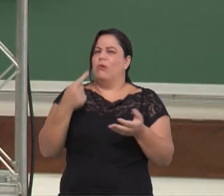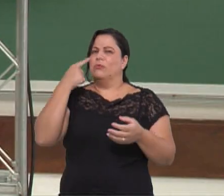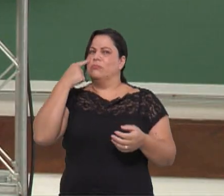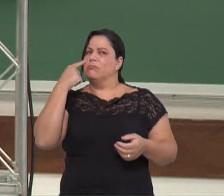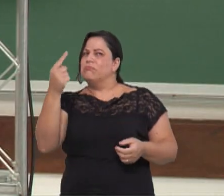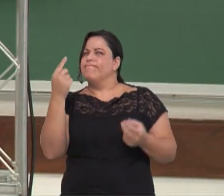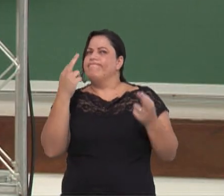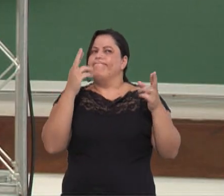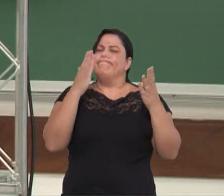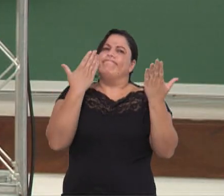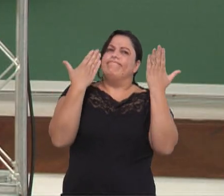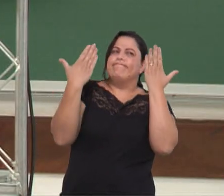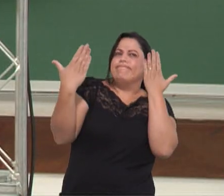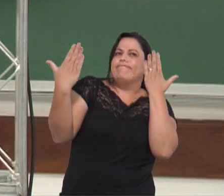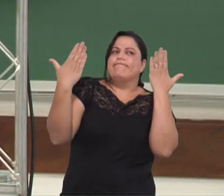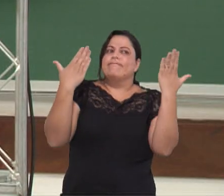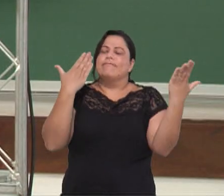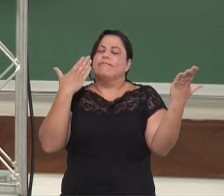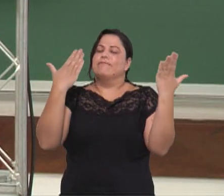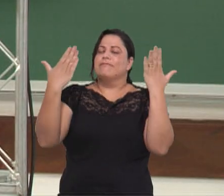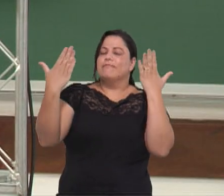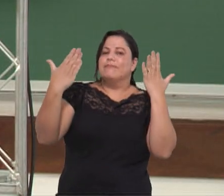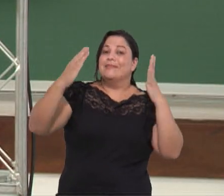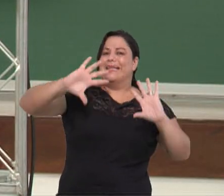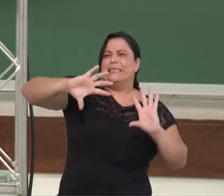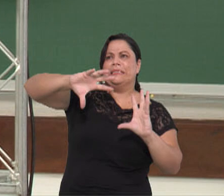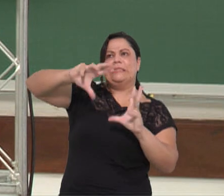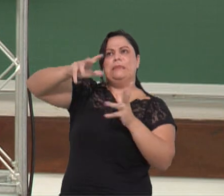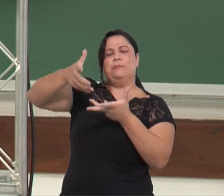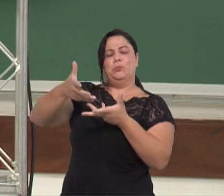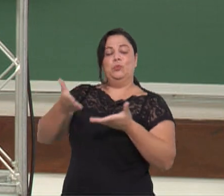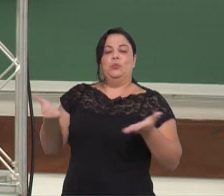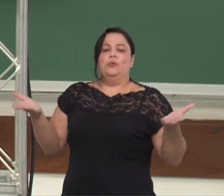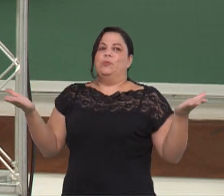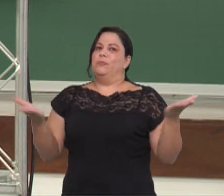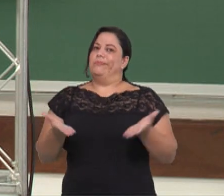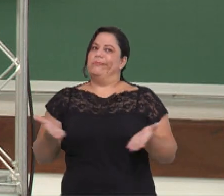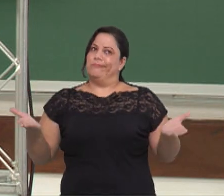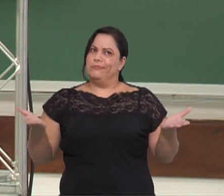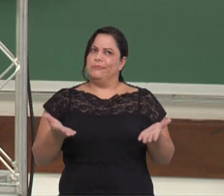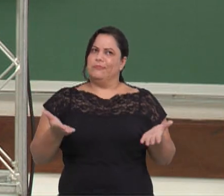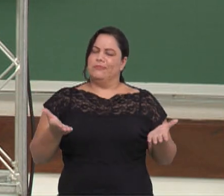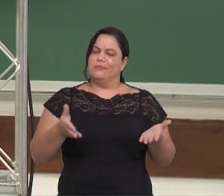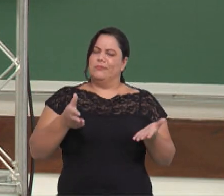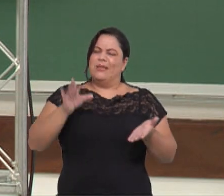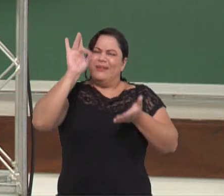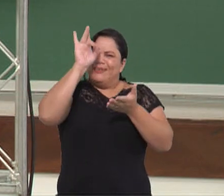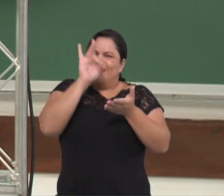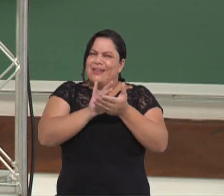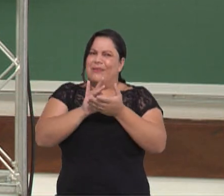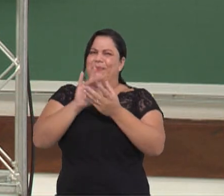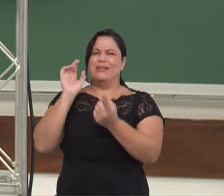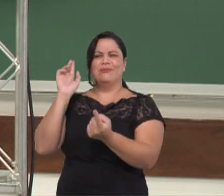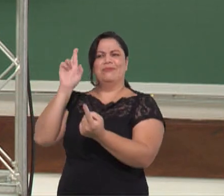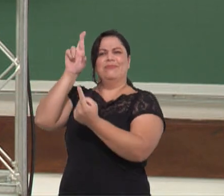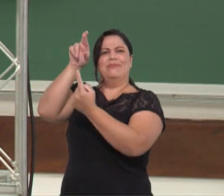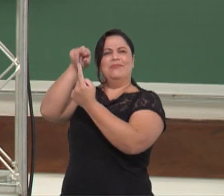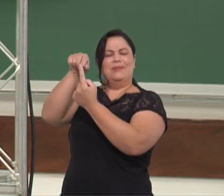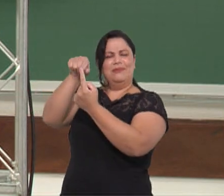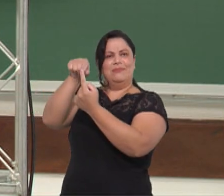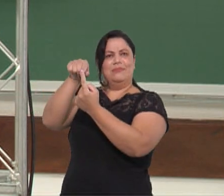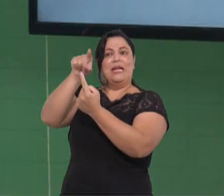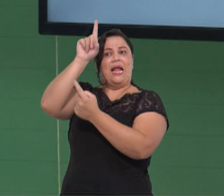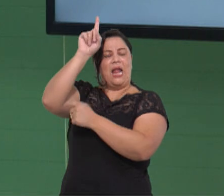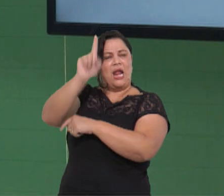realmente esse mundo moderno qual nós vivemos hoje, ele realmente representa o